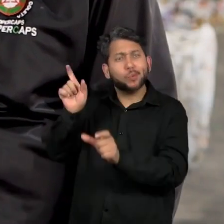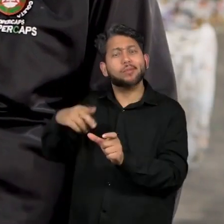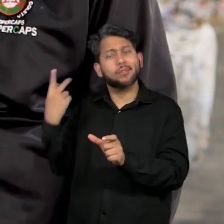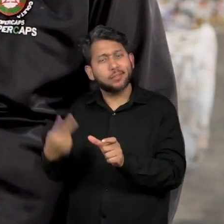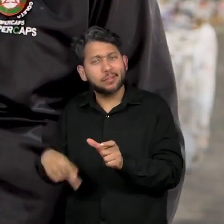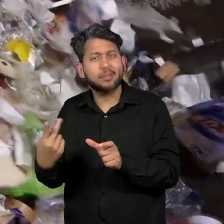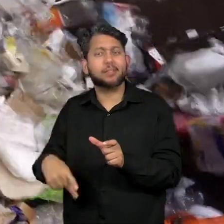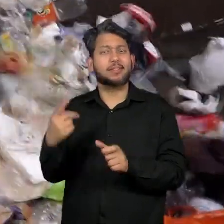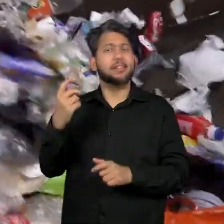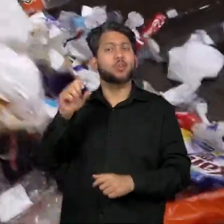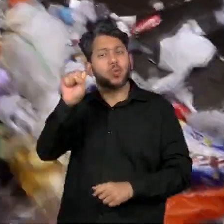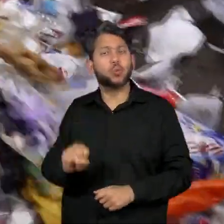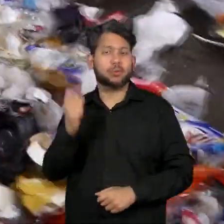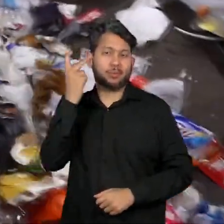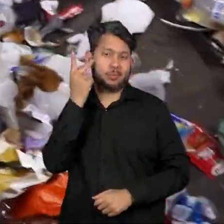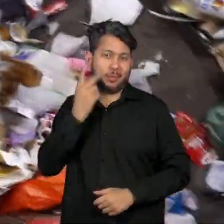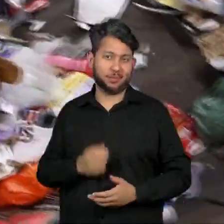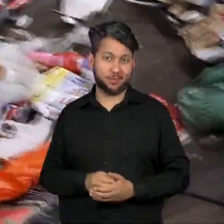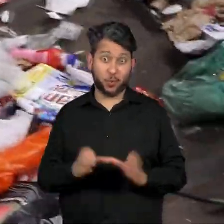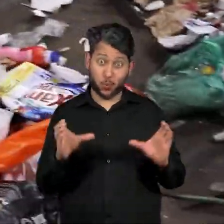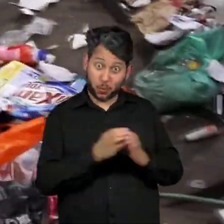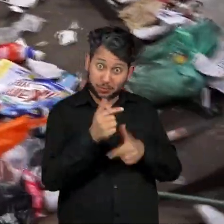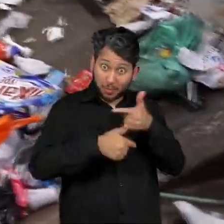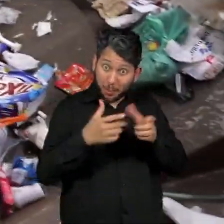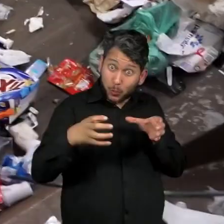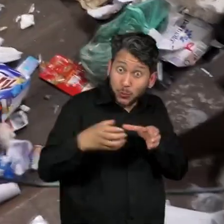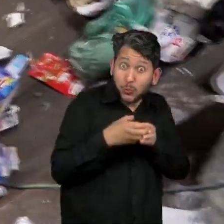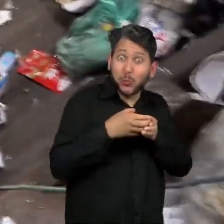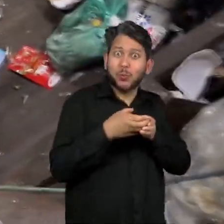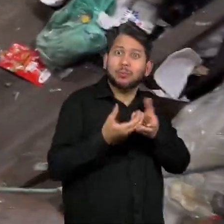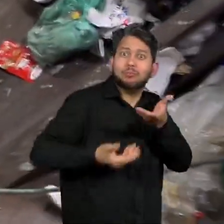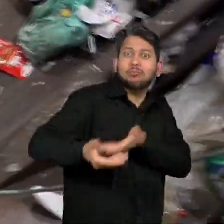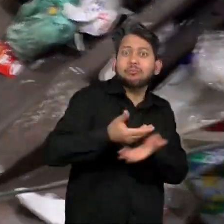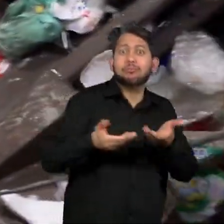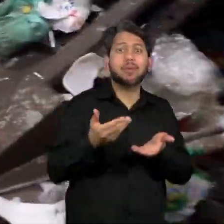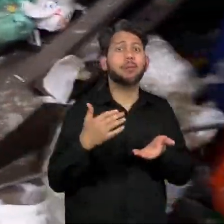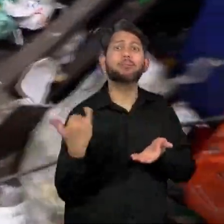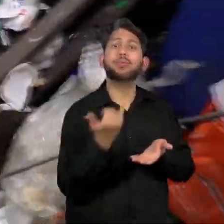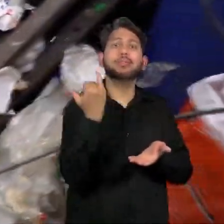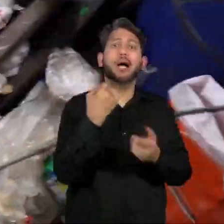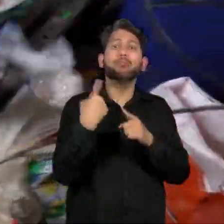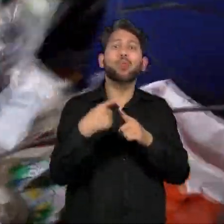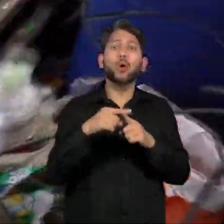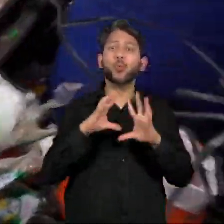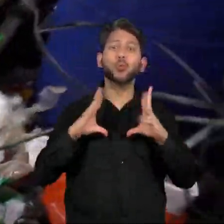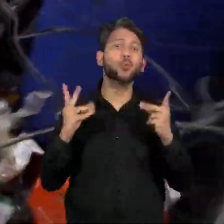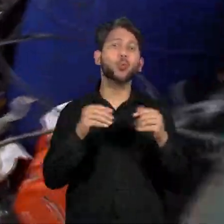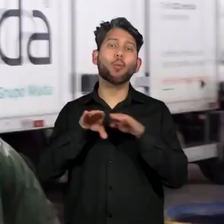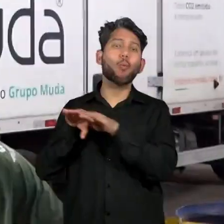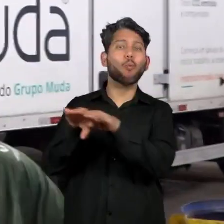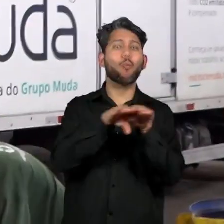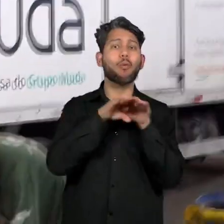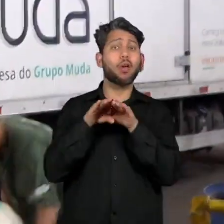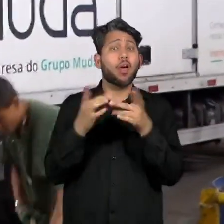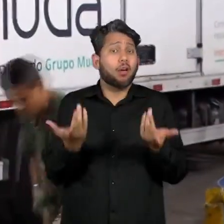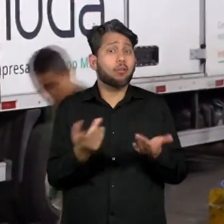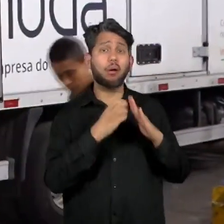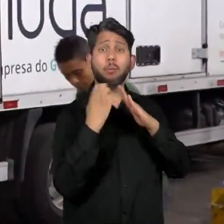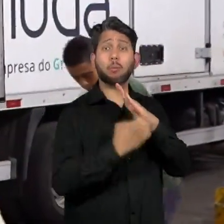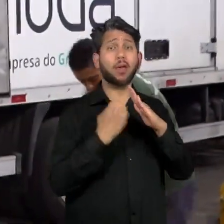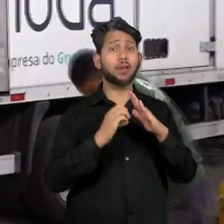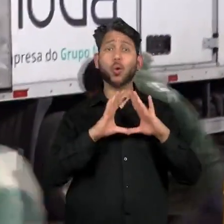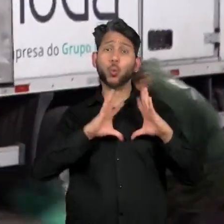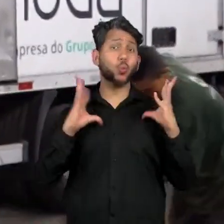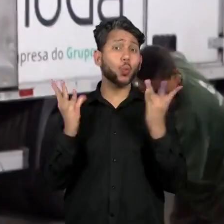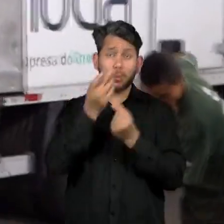região sul de São Paulo. O cooperativismo é a maneira mais democrática de ser gerido uma empresa, onde todos são